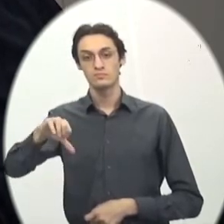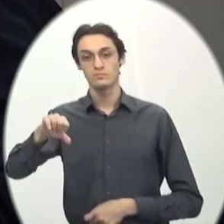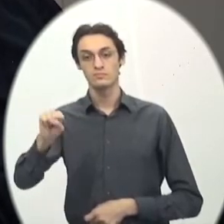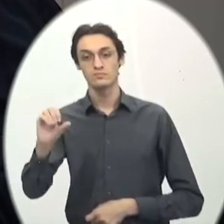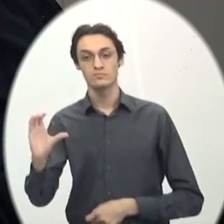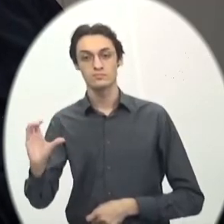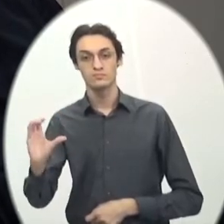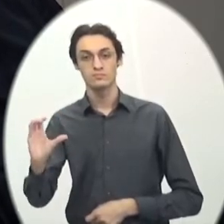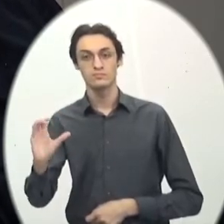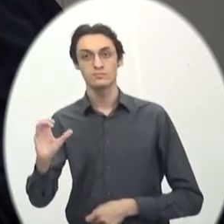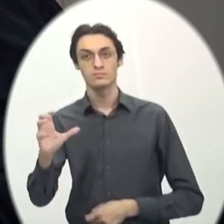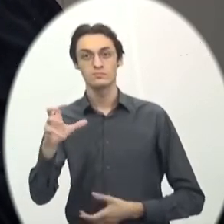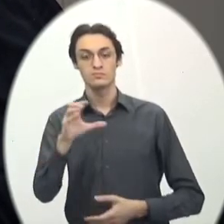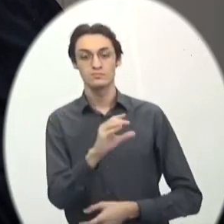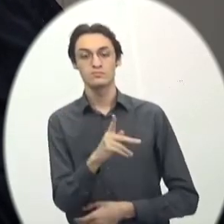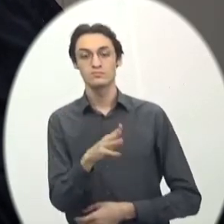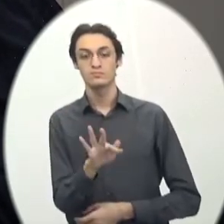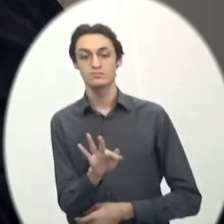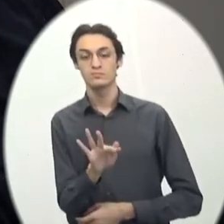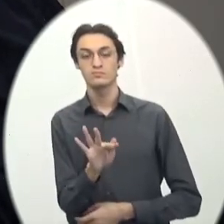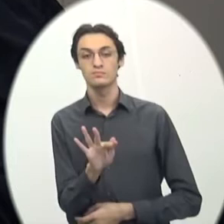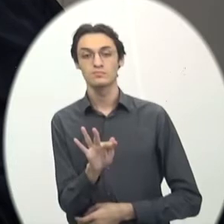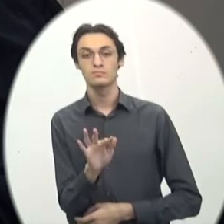0015369SC, escrito no CPF número